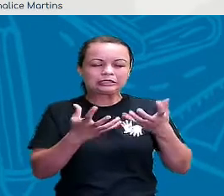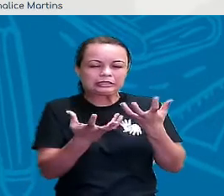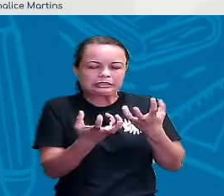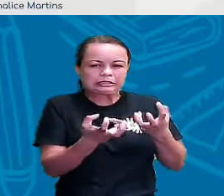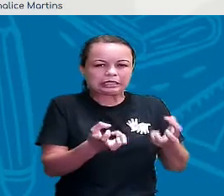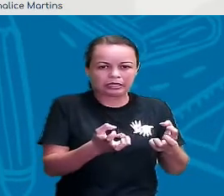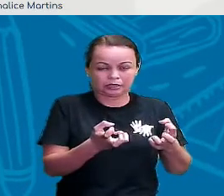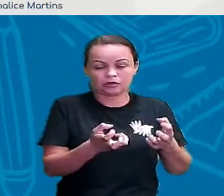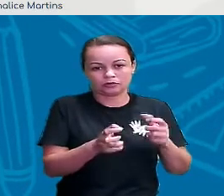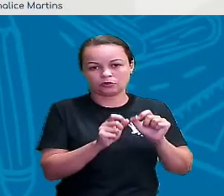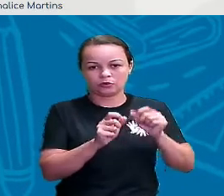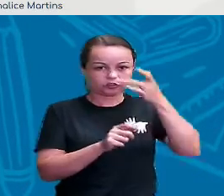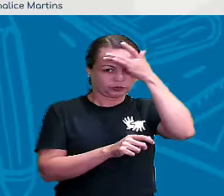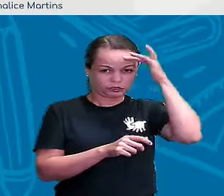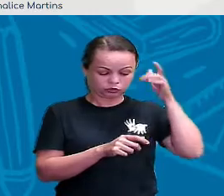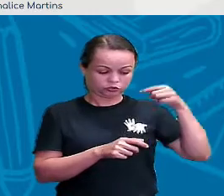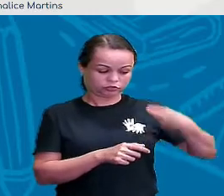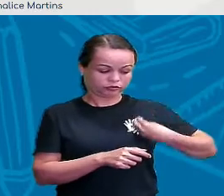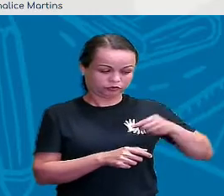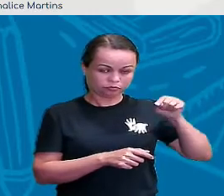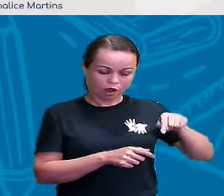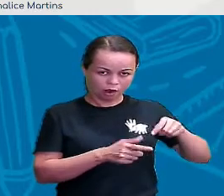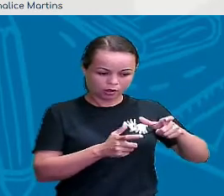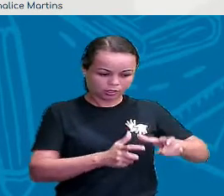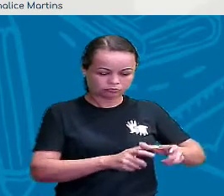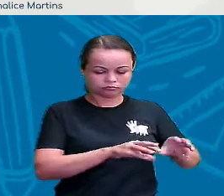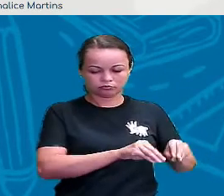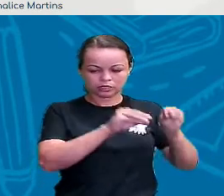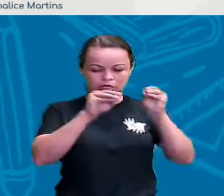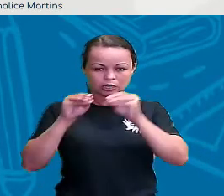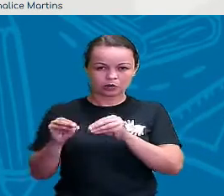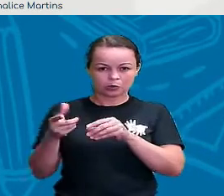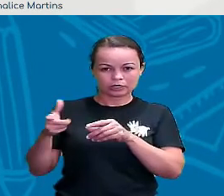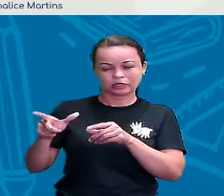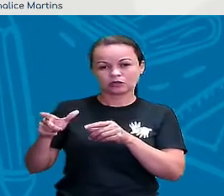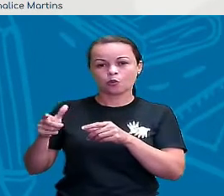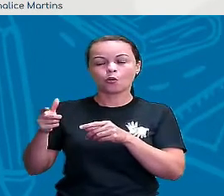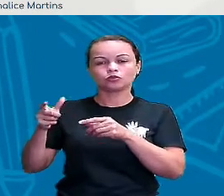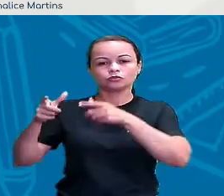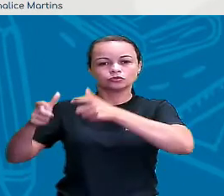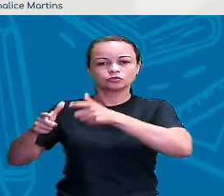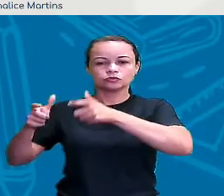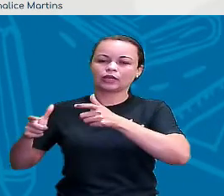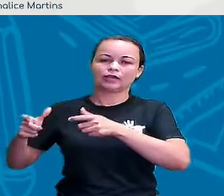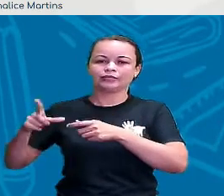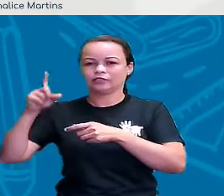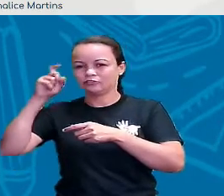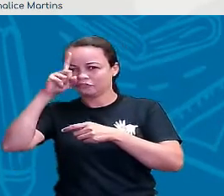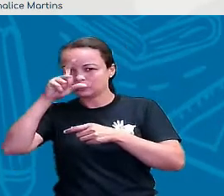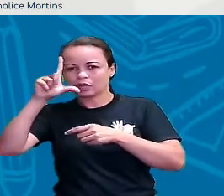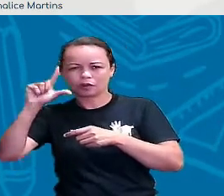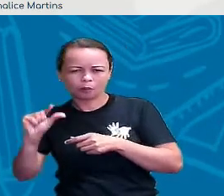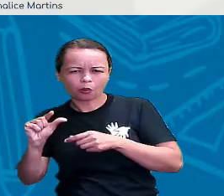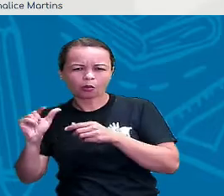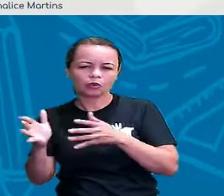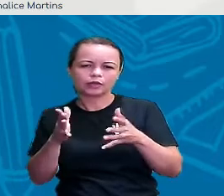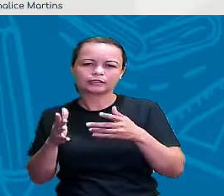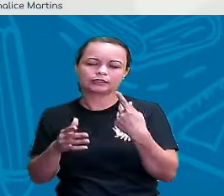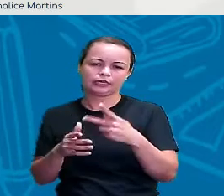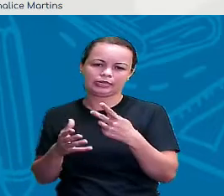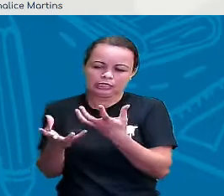desse lugar, né, para ir para um outro lugar que não tenha tanta seca assim, que não vá dificultar essa